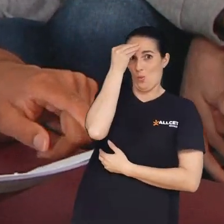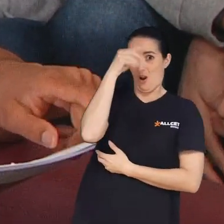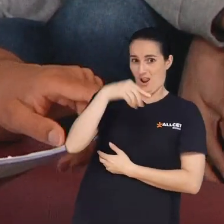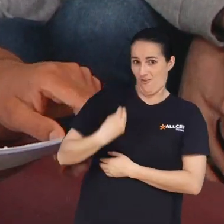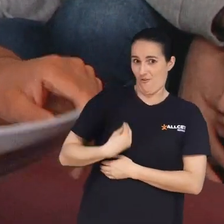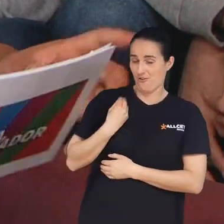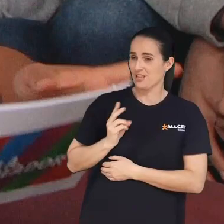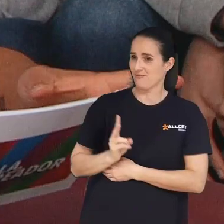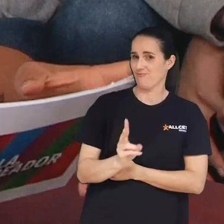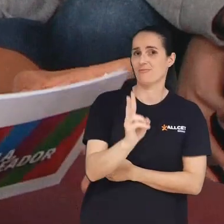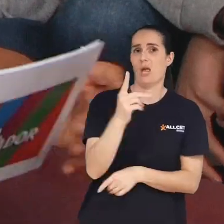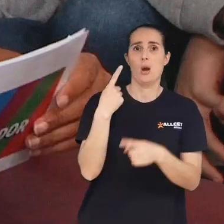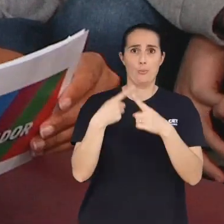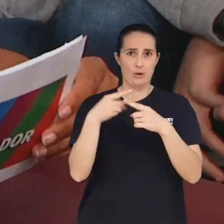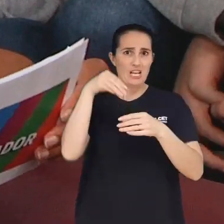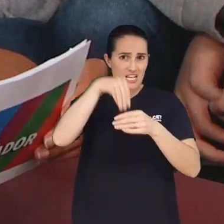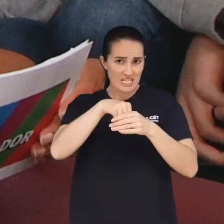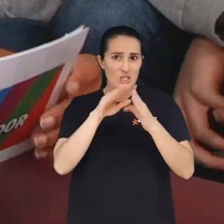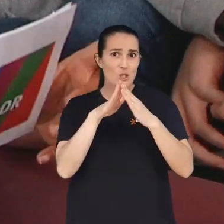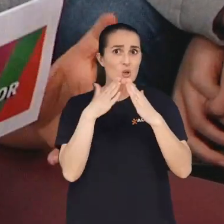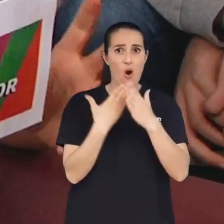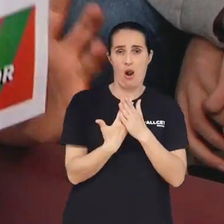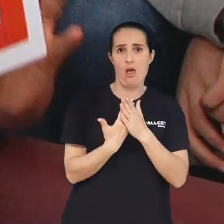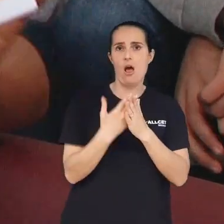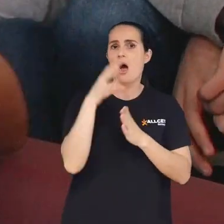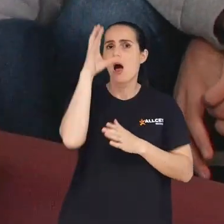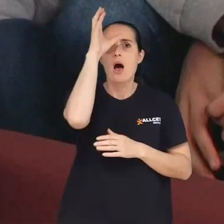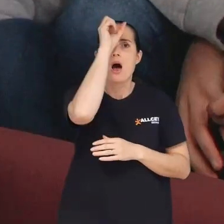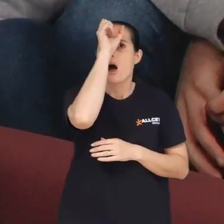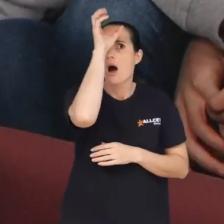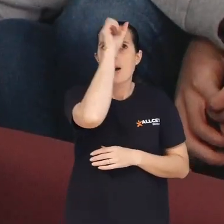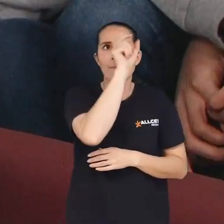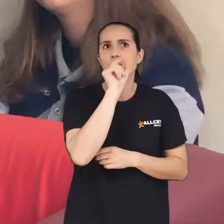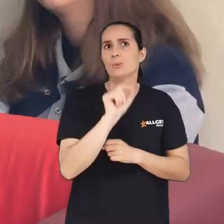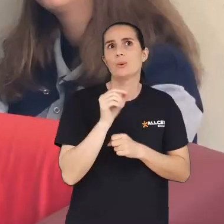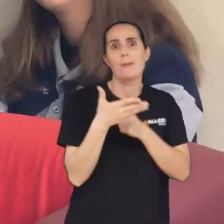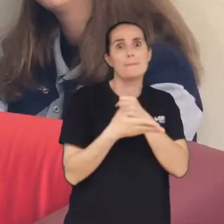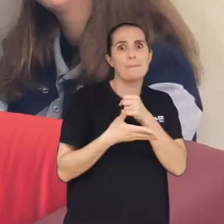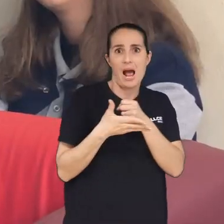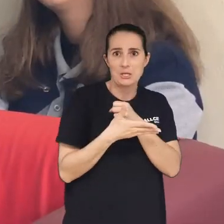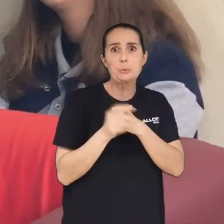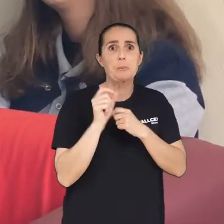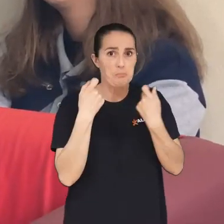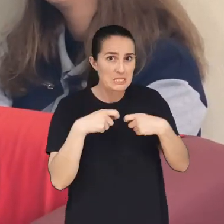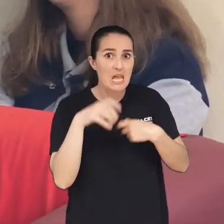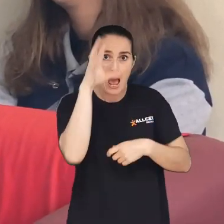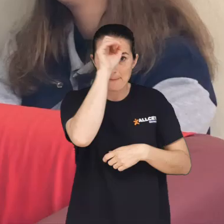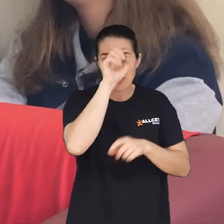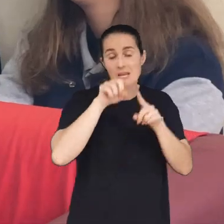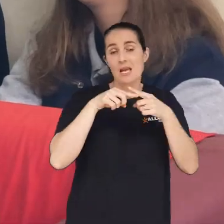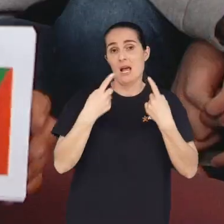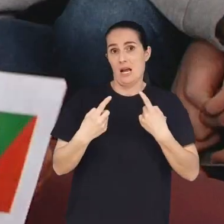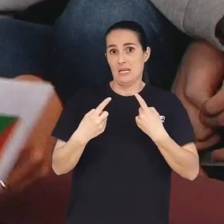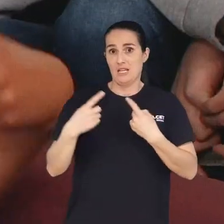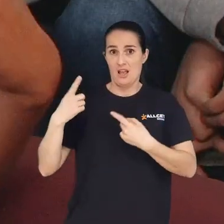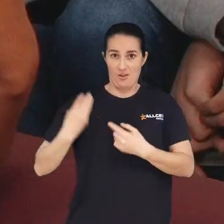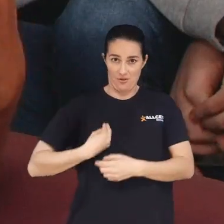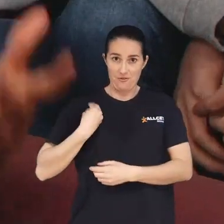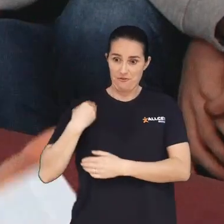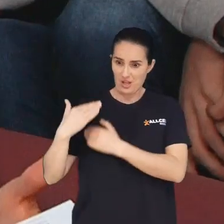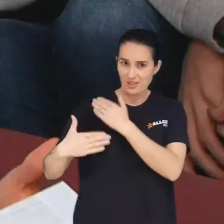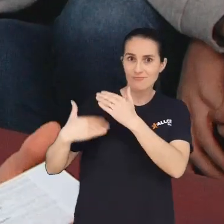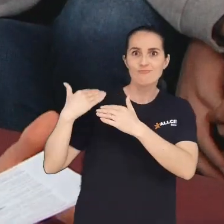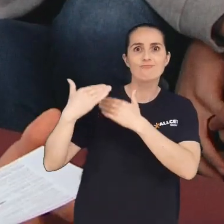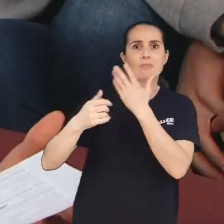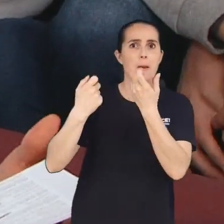vida, porque na escola a gente aprende o que é necessário, mas durante toda a nossa vida nós precisamos